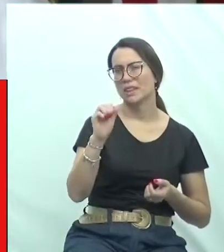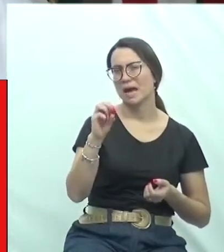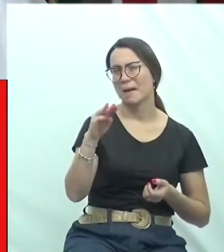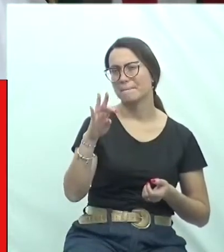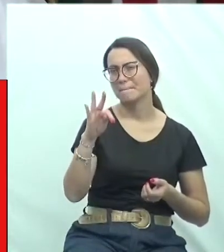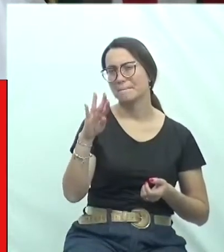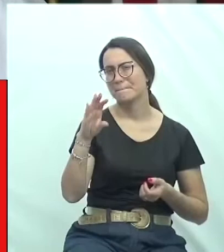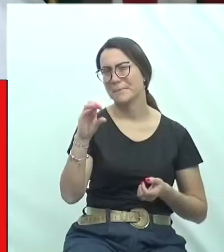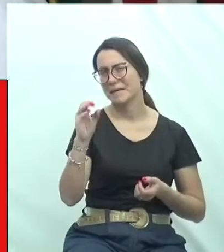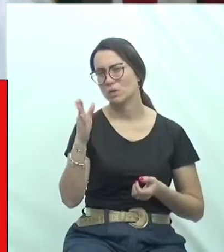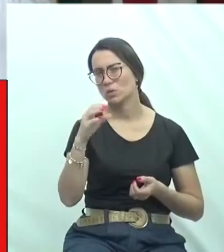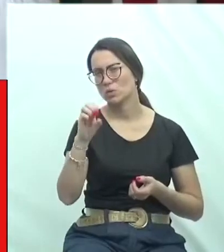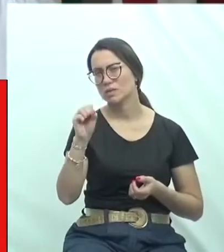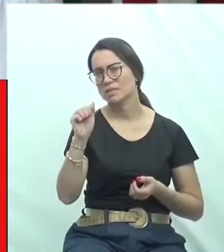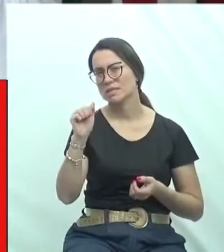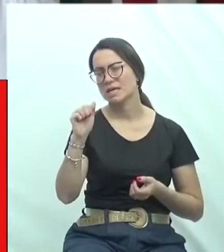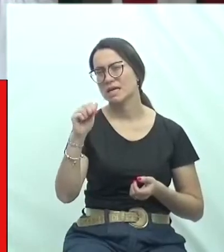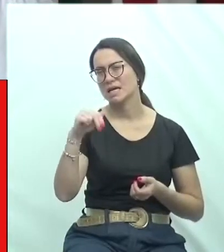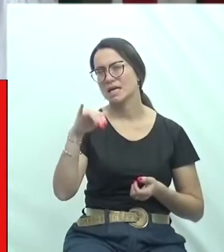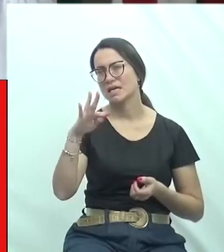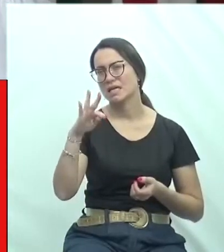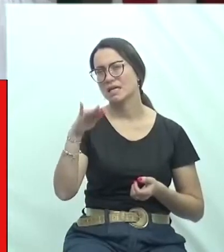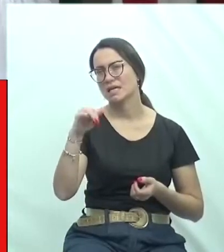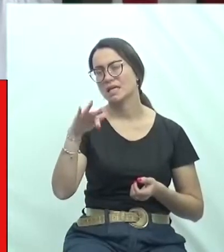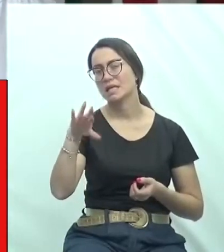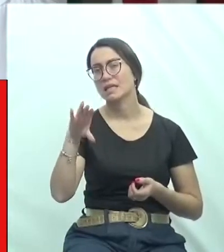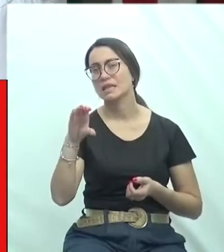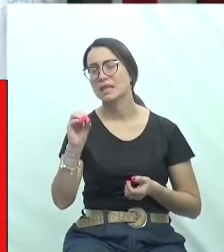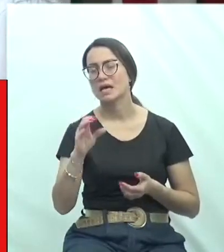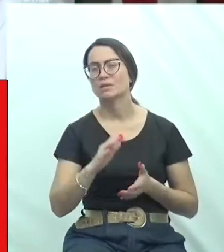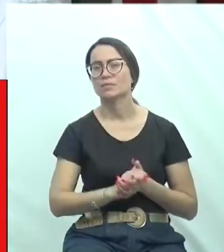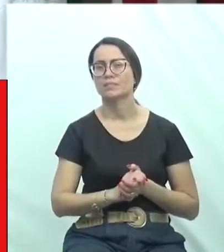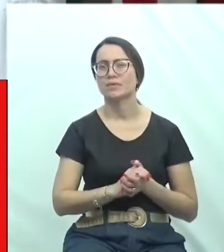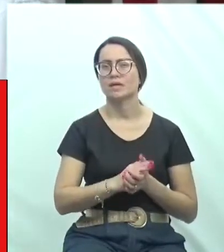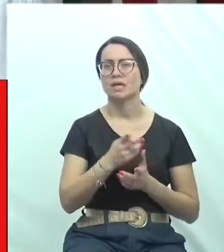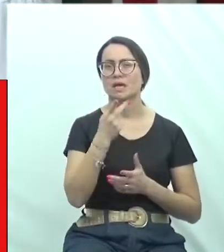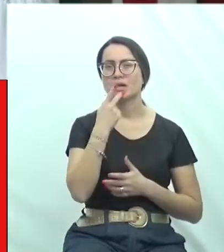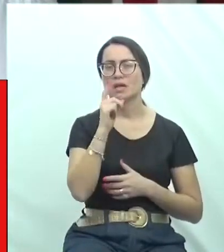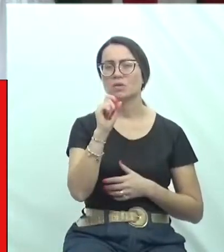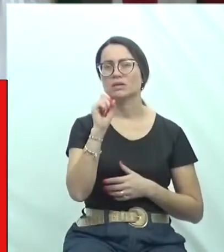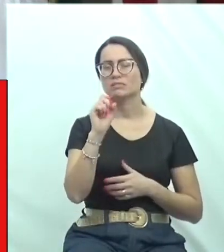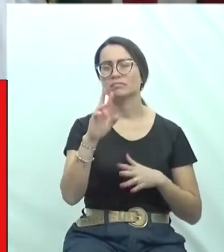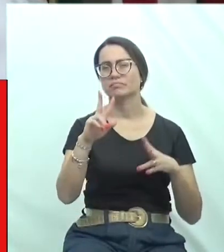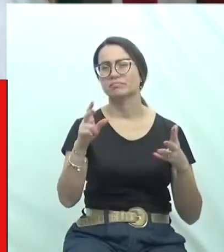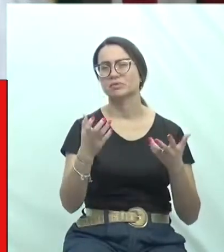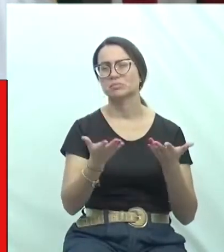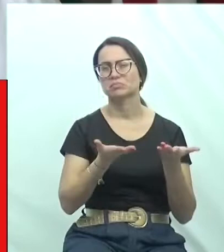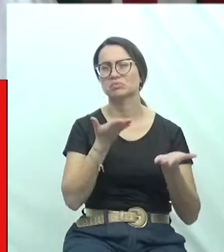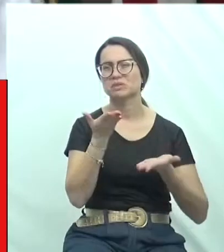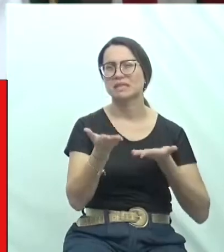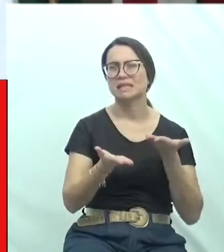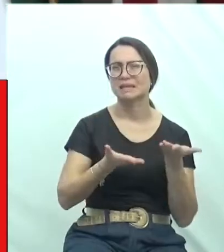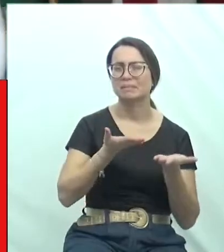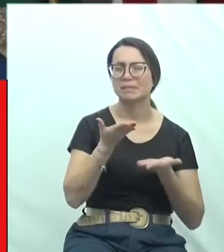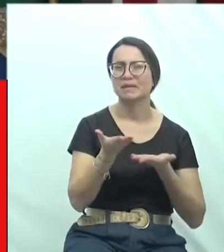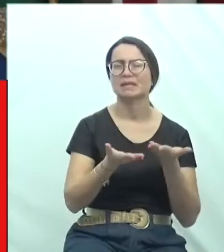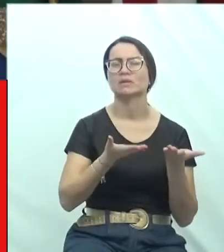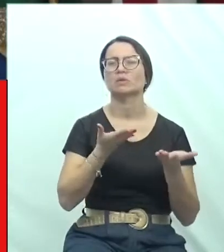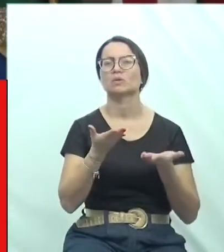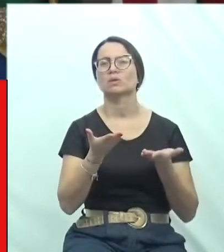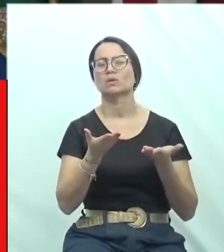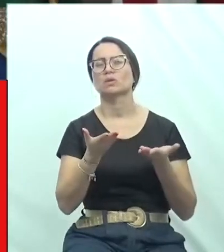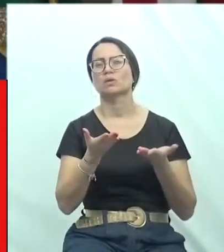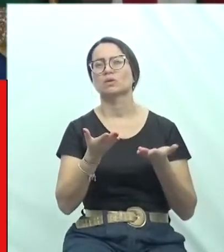eles começaram pelo telhado. A estação de tratamento saiu depois que foi instalada toda a rede de esgoto na Grande Próspera.